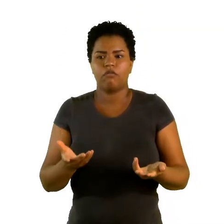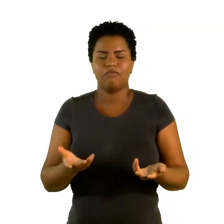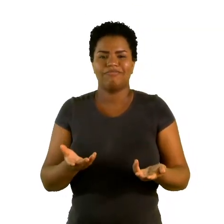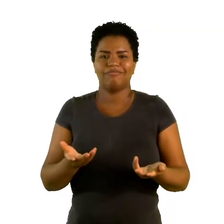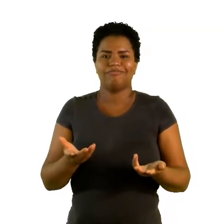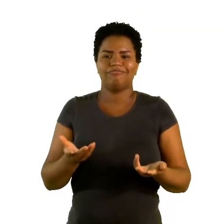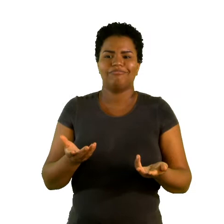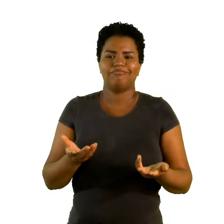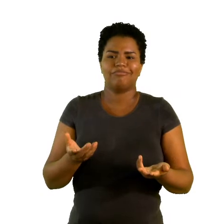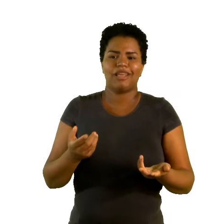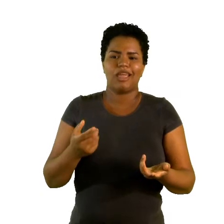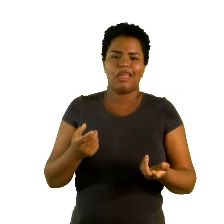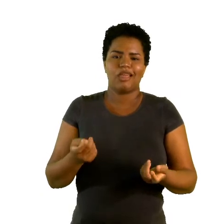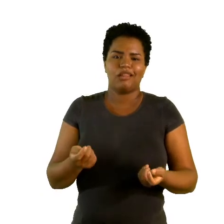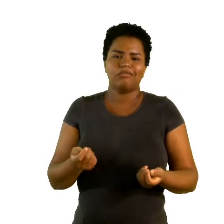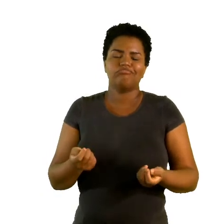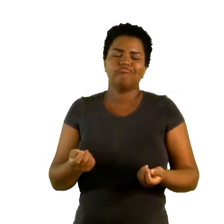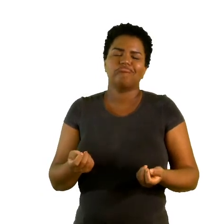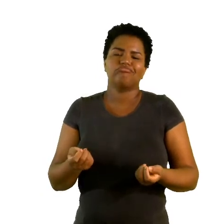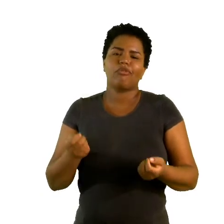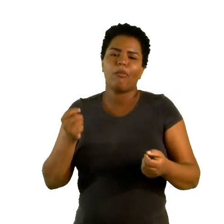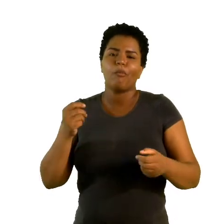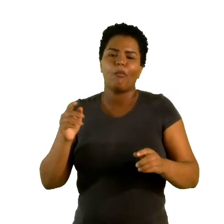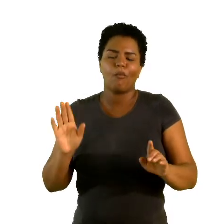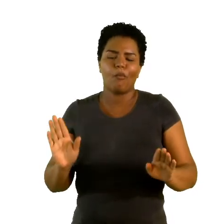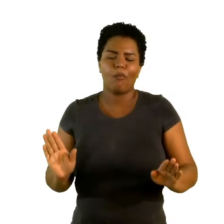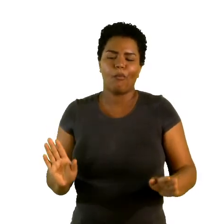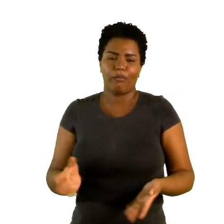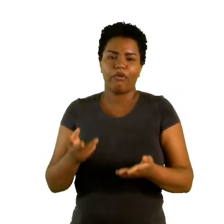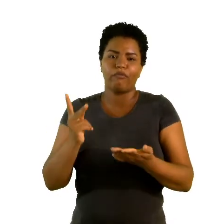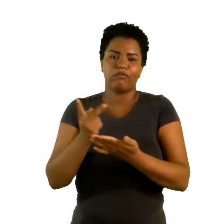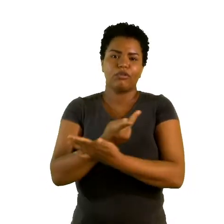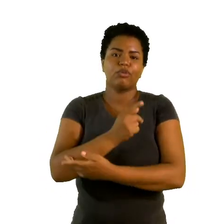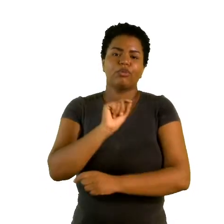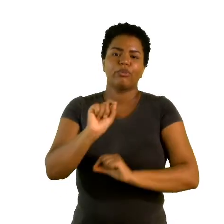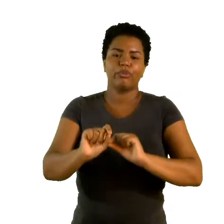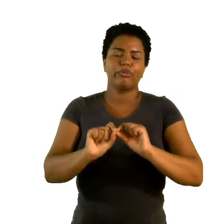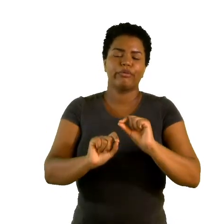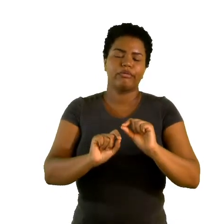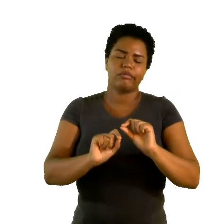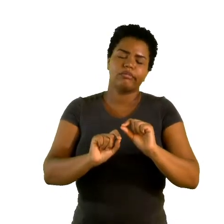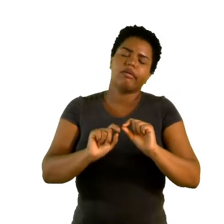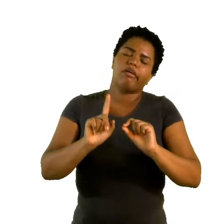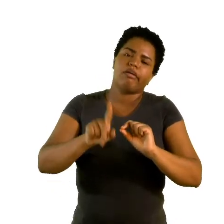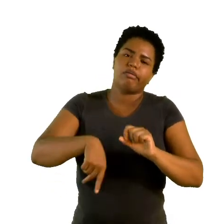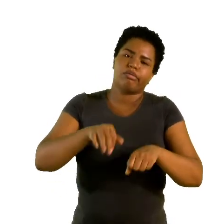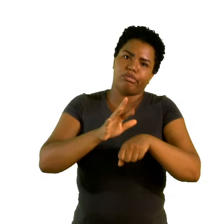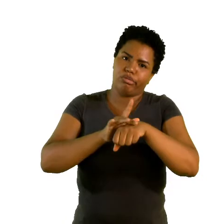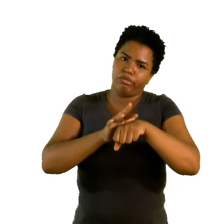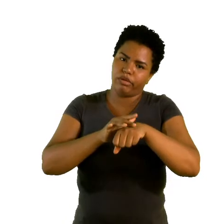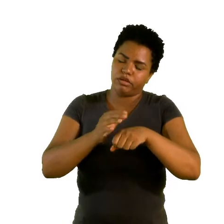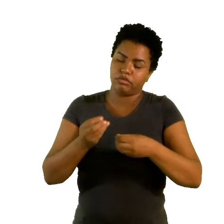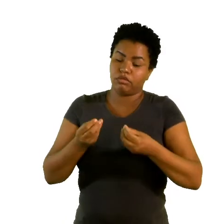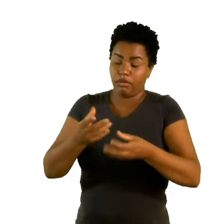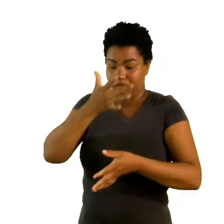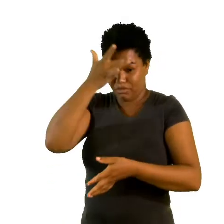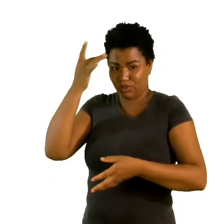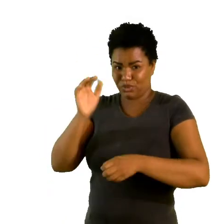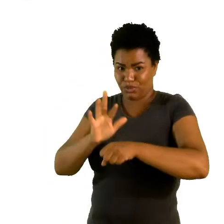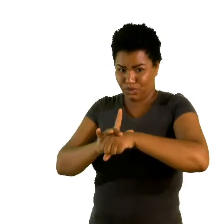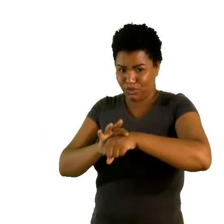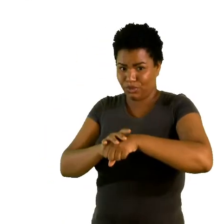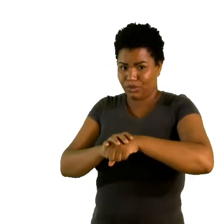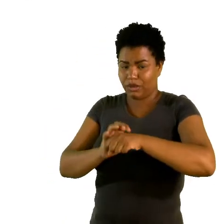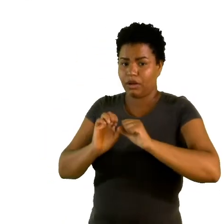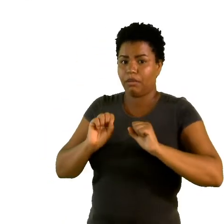provoca doença, tá? Que ele faz as pessoas adoecerem, né?